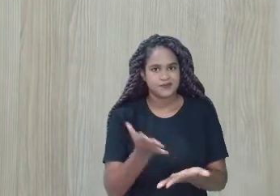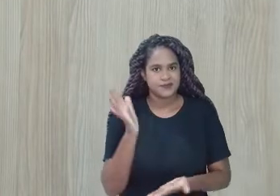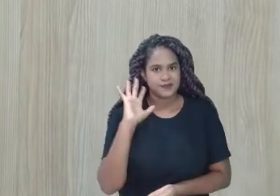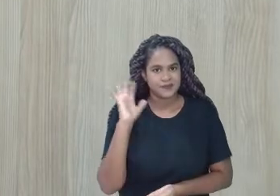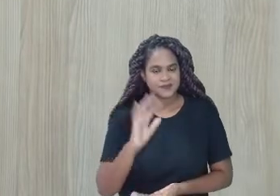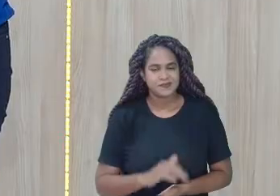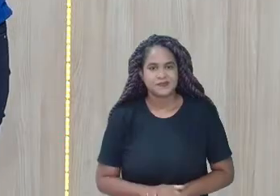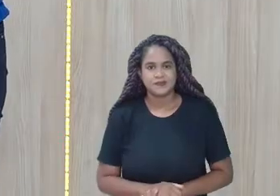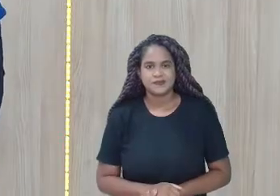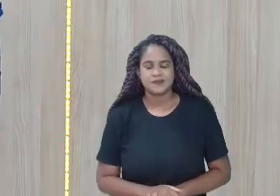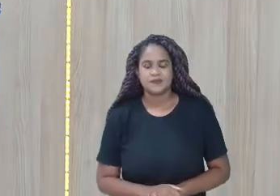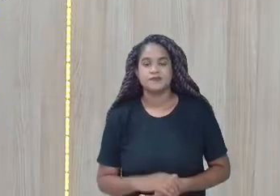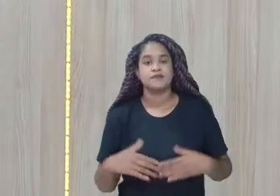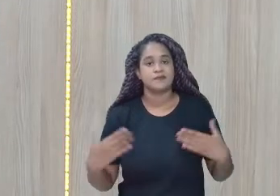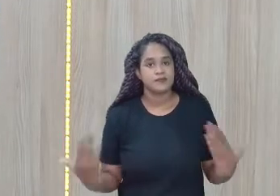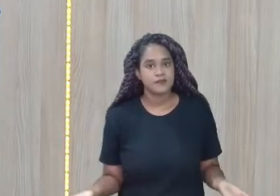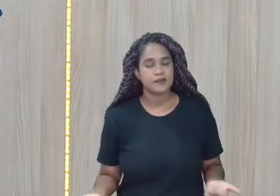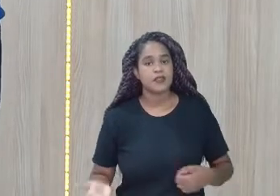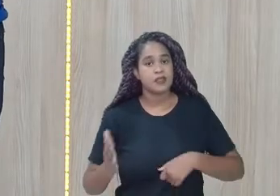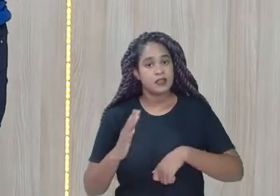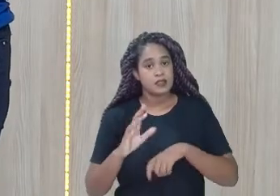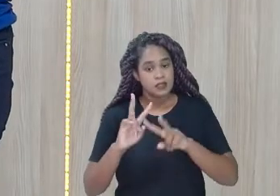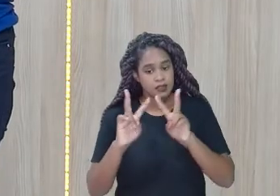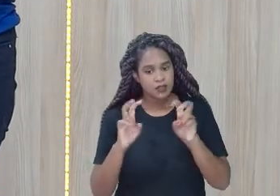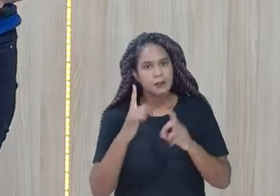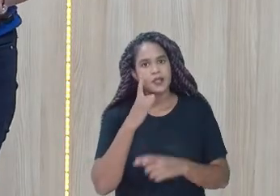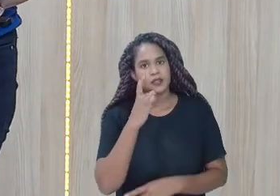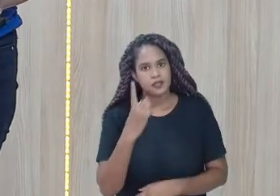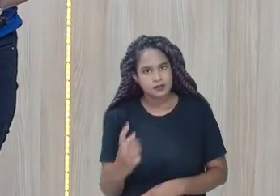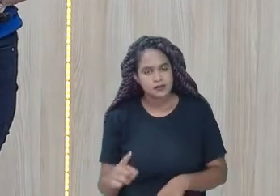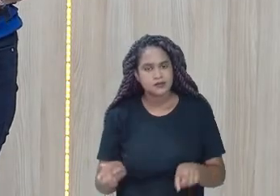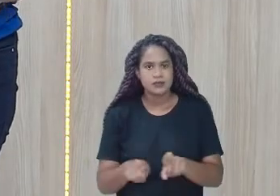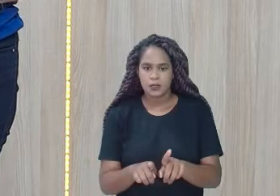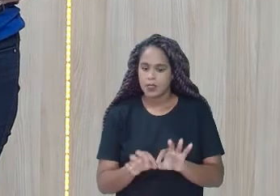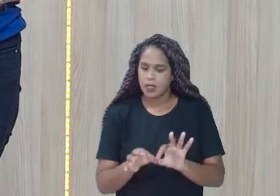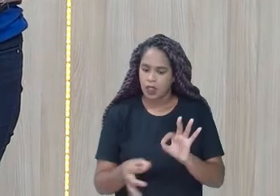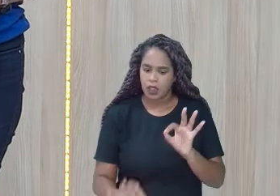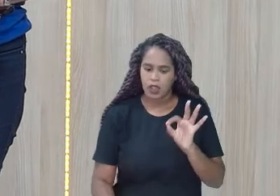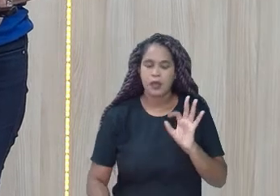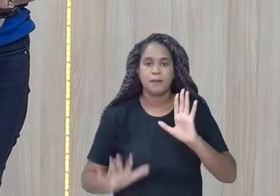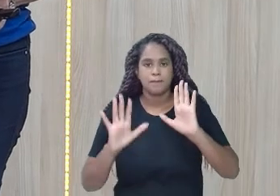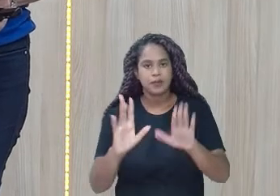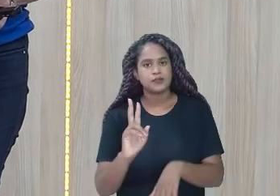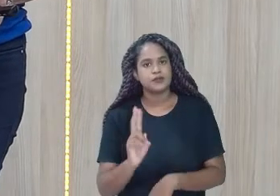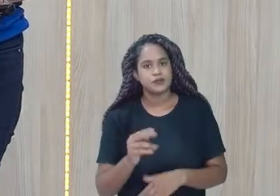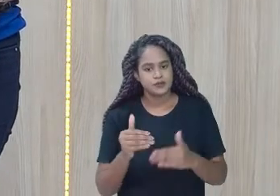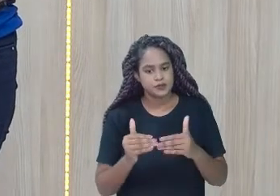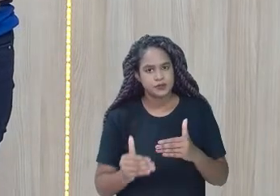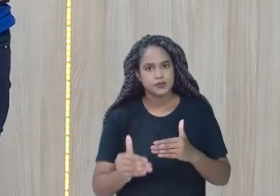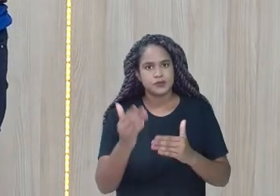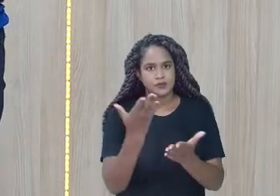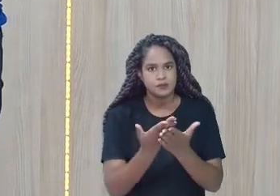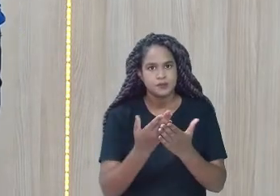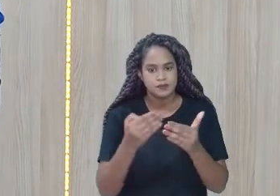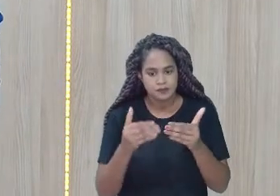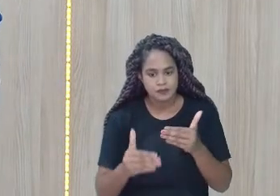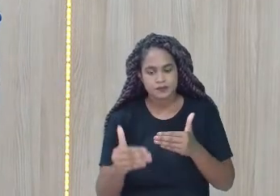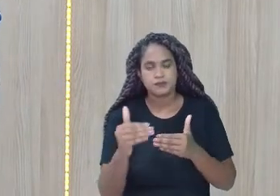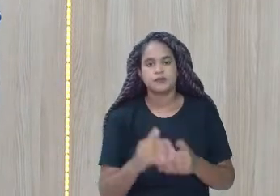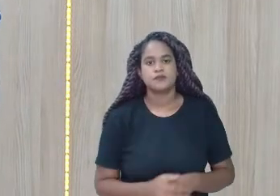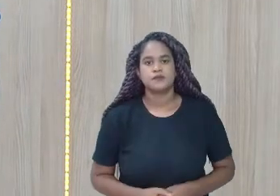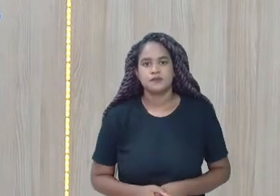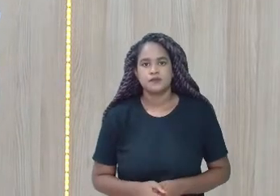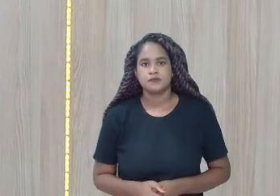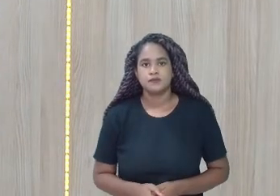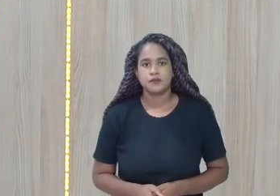Tchau! Pessoal, é um tema interessante, um tema grande. Nós vamos continuar na próxima aula também, para nós